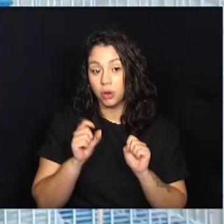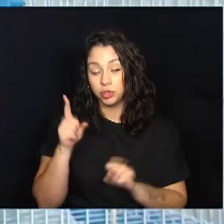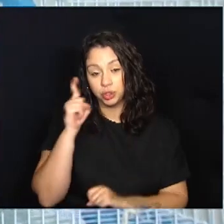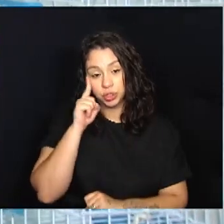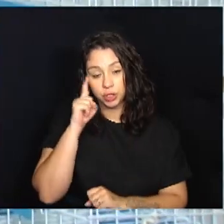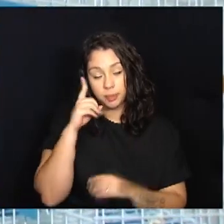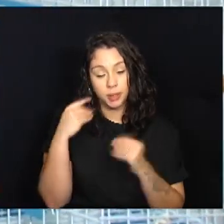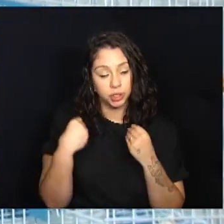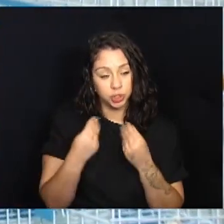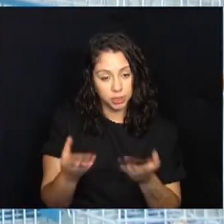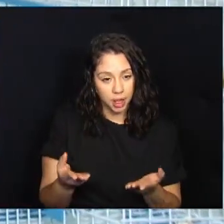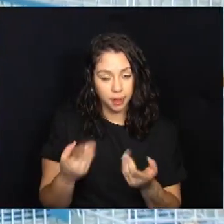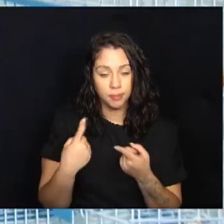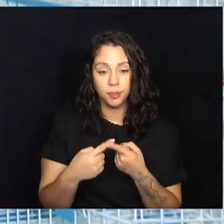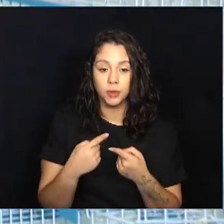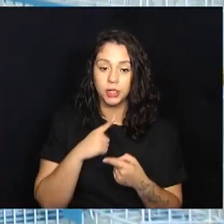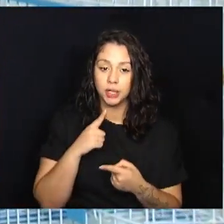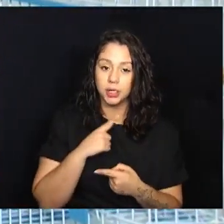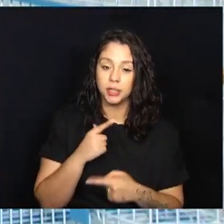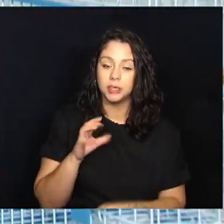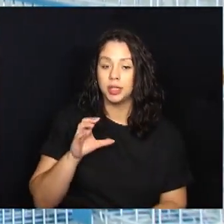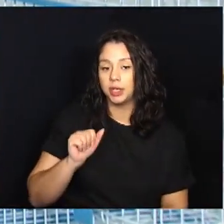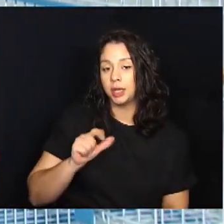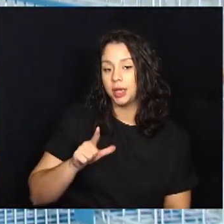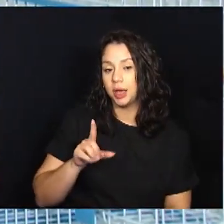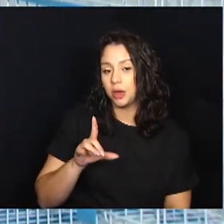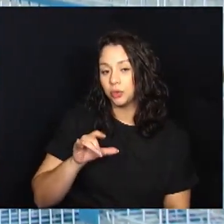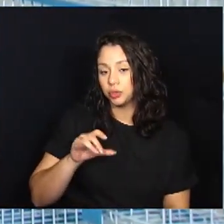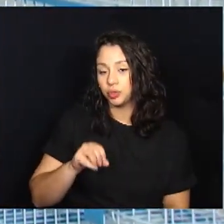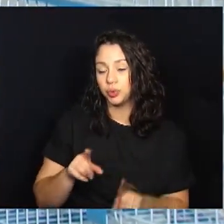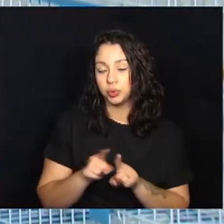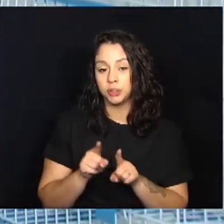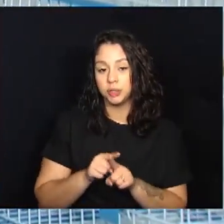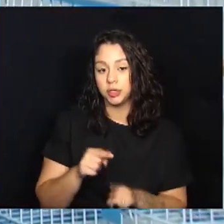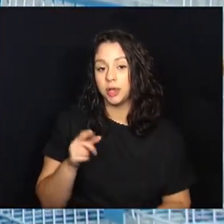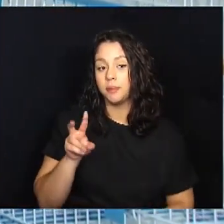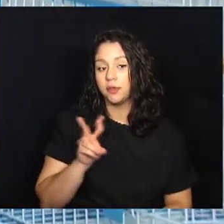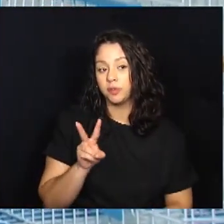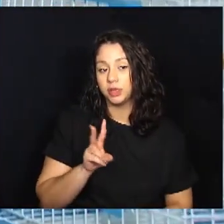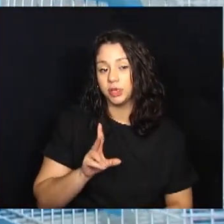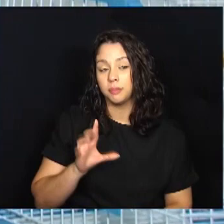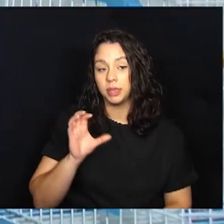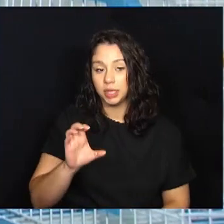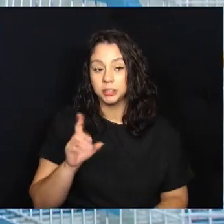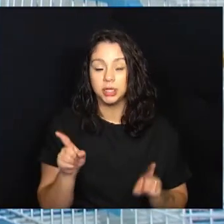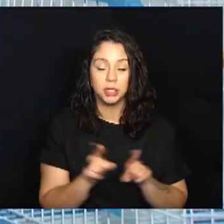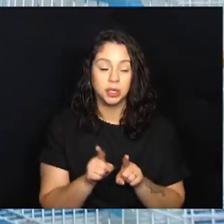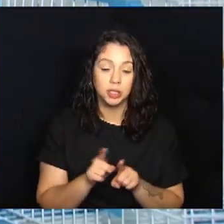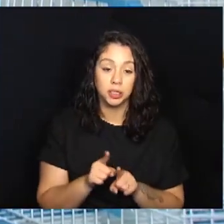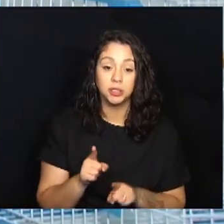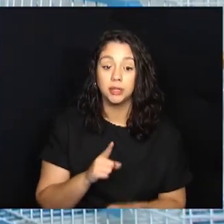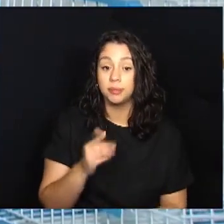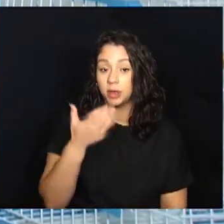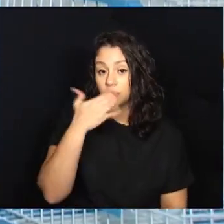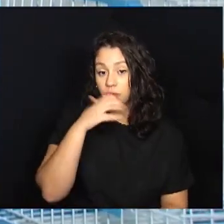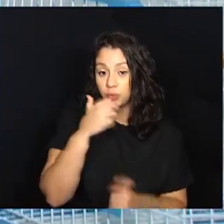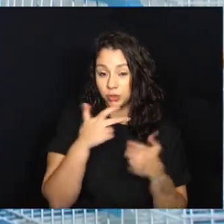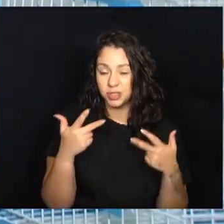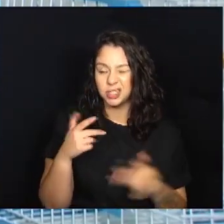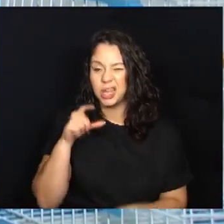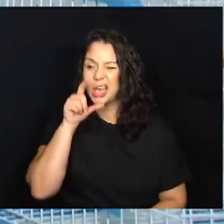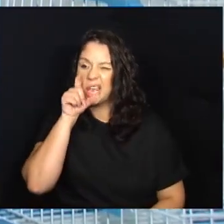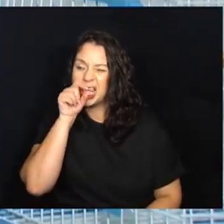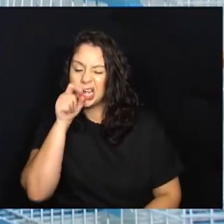diariamente, devido a ser rica em cálcio e vitamina C. Frutas, né? Calopsita, eles não são muito fã de